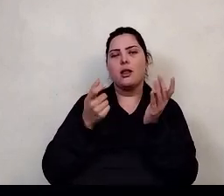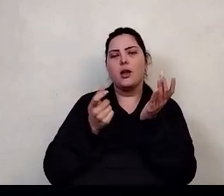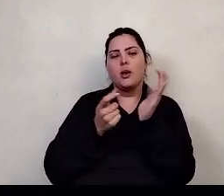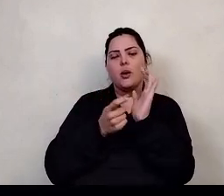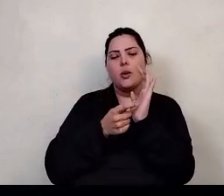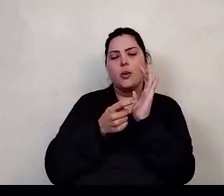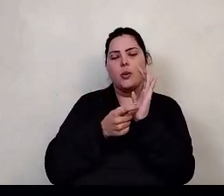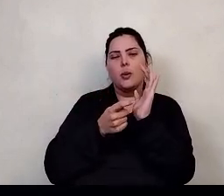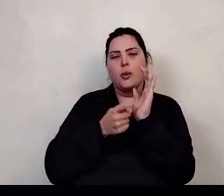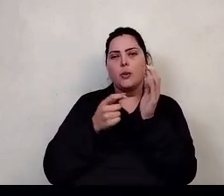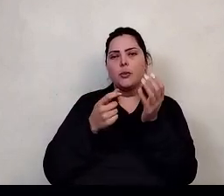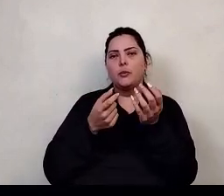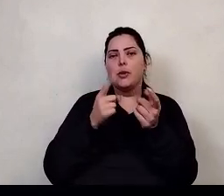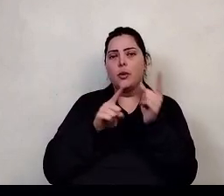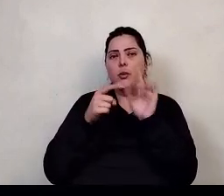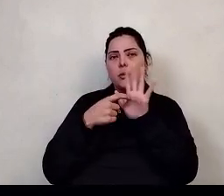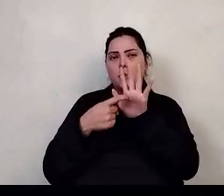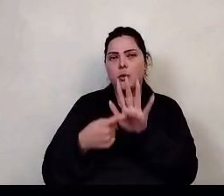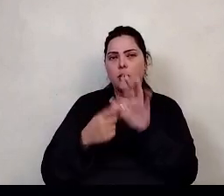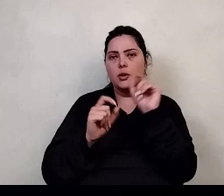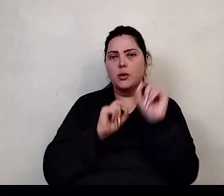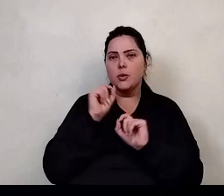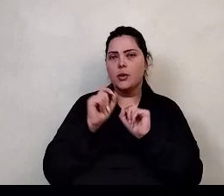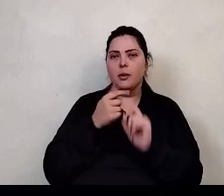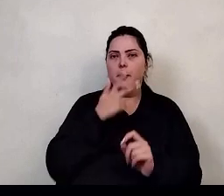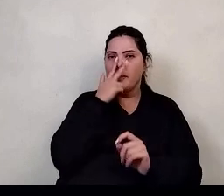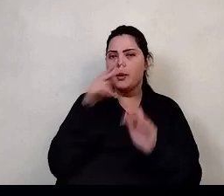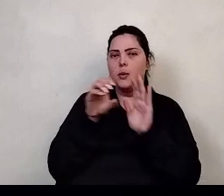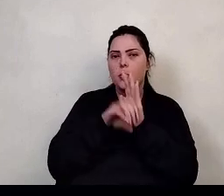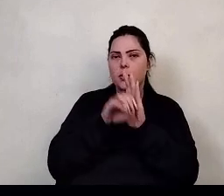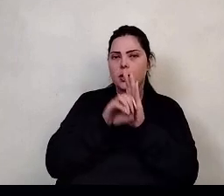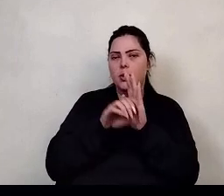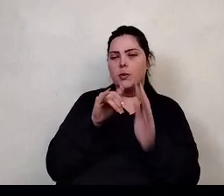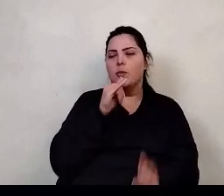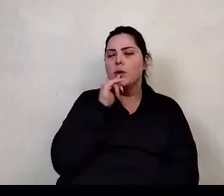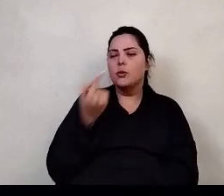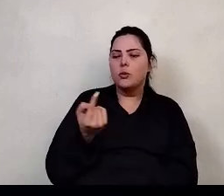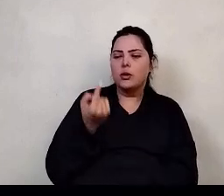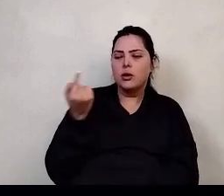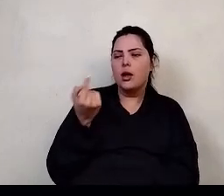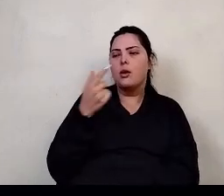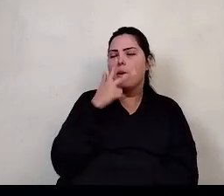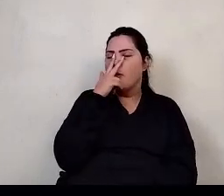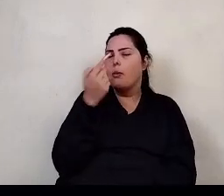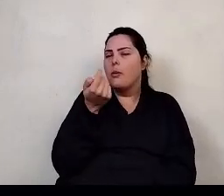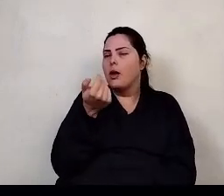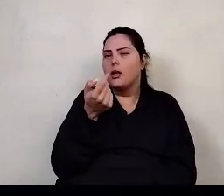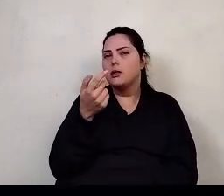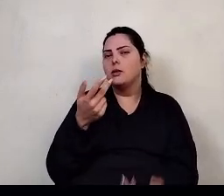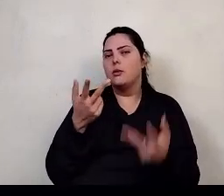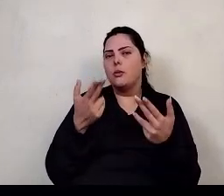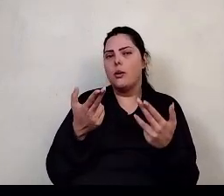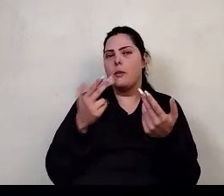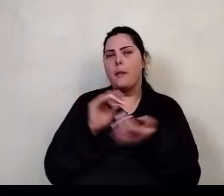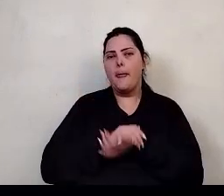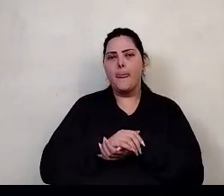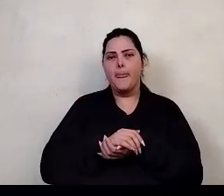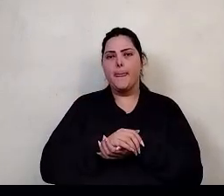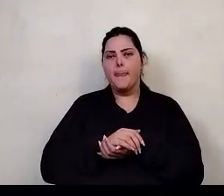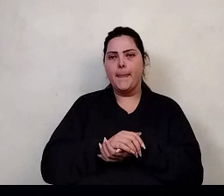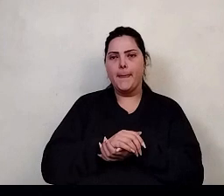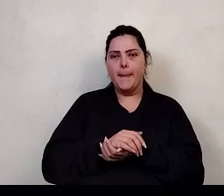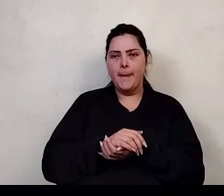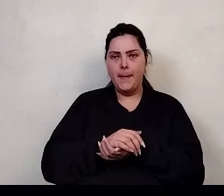alguns trazem como sendo o mesmo conceito do teste unitário, ou seja, eles fazem a mesma coisa. Só que eles existe